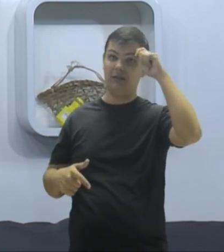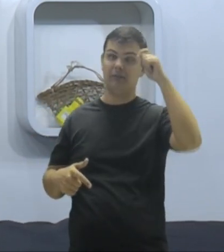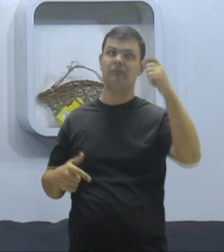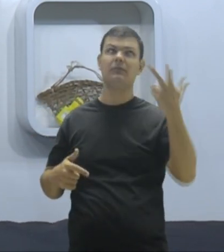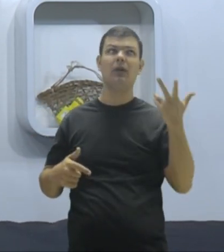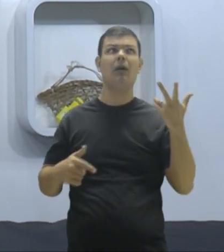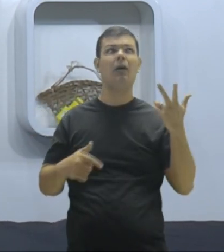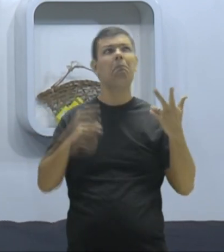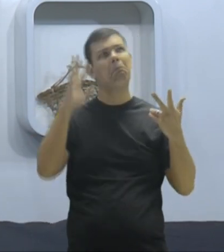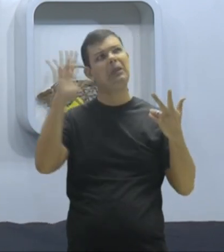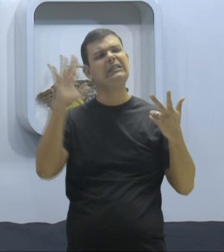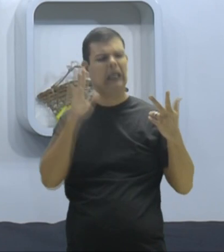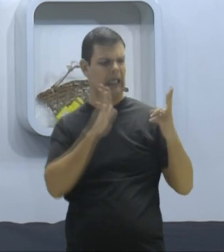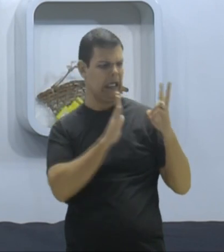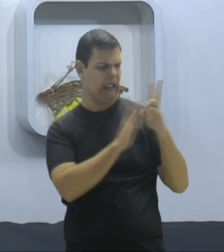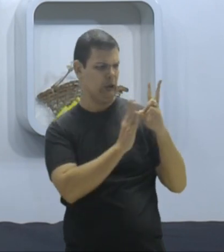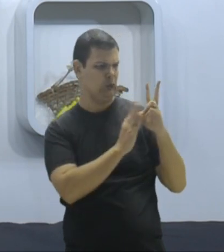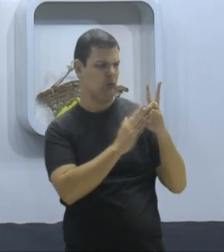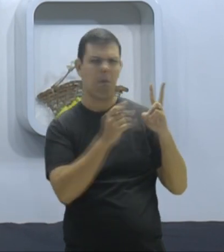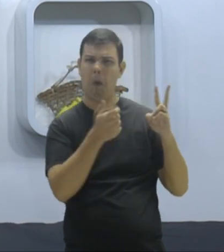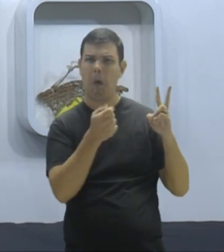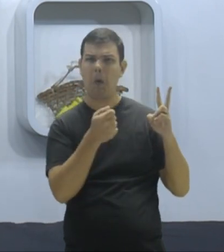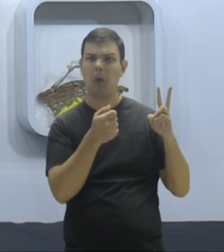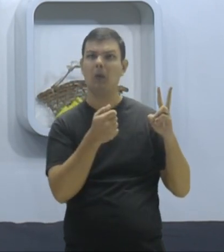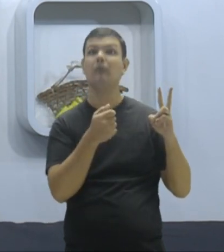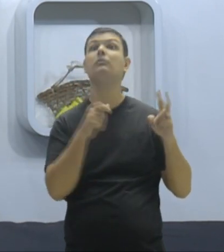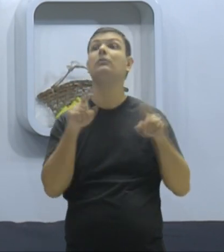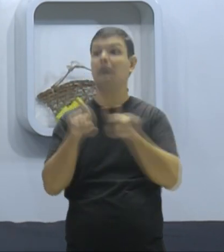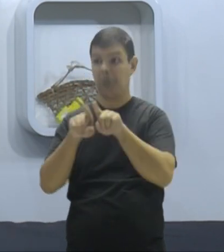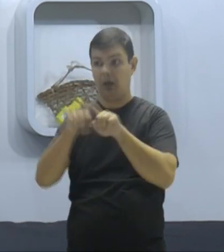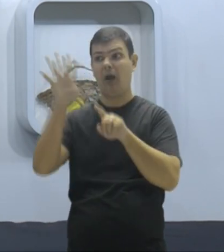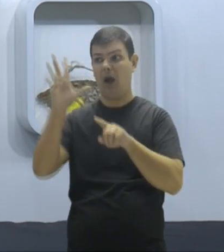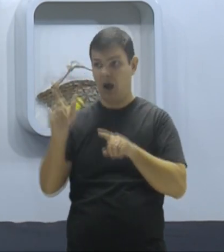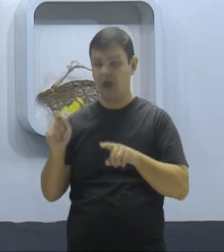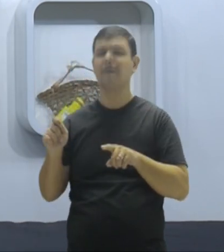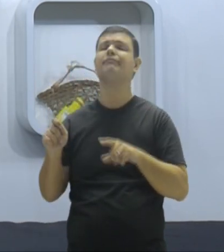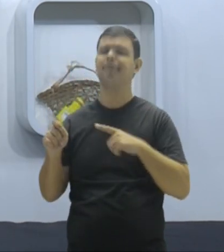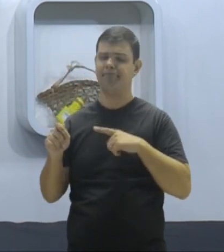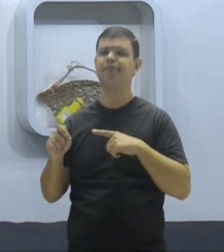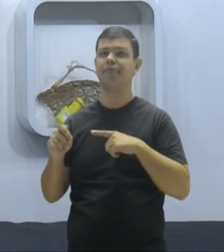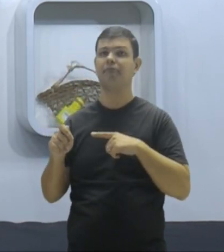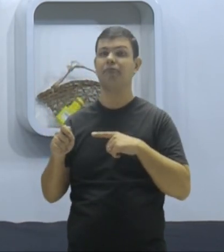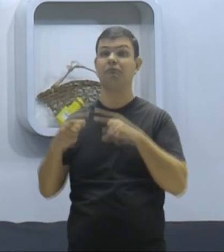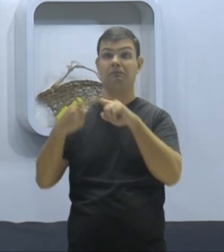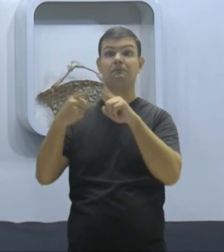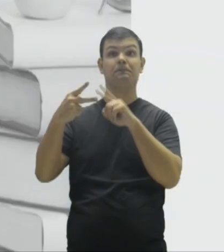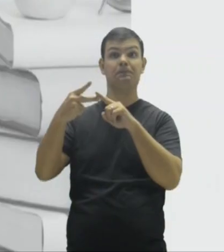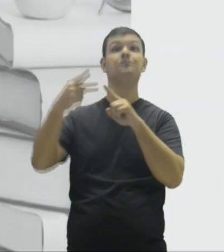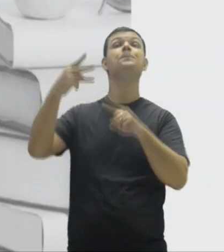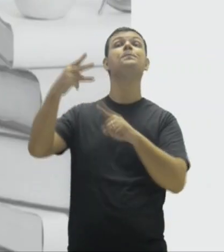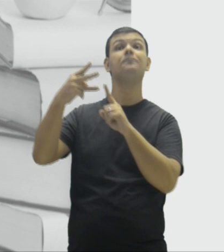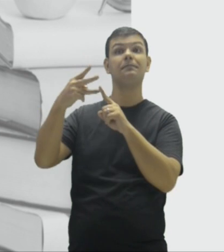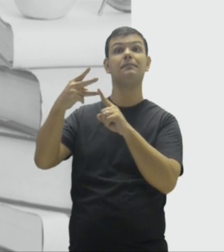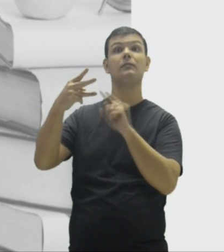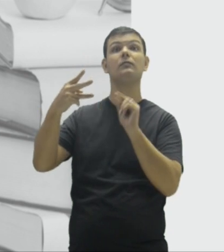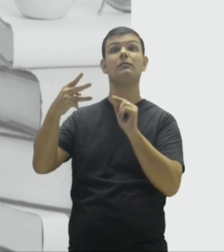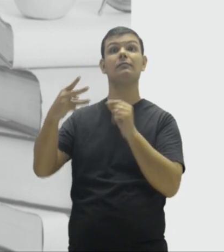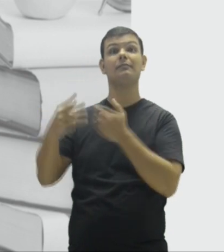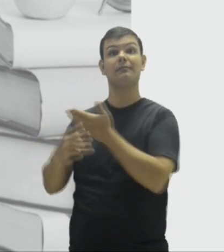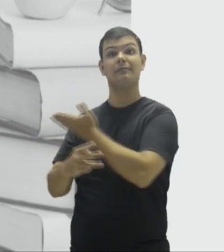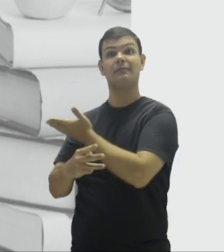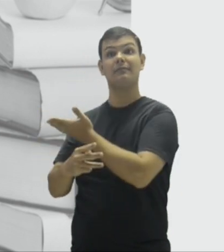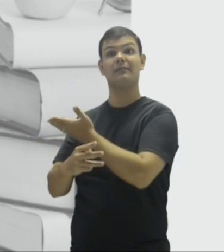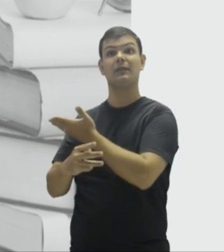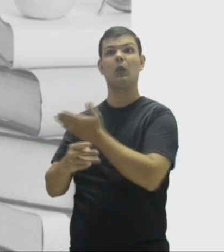aqui, tinha muito africano, sim, bastante. E em terceiro ponto dessa tríade, né, nós temos